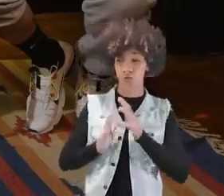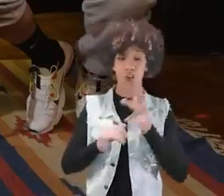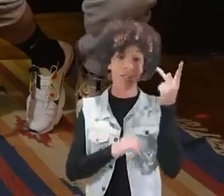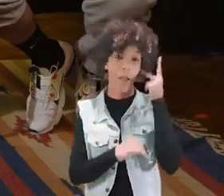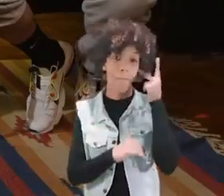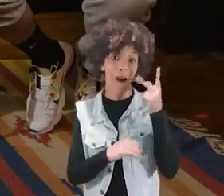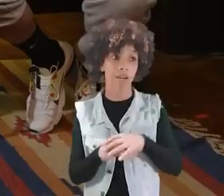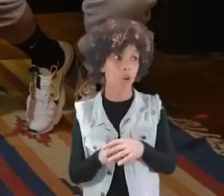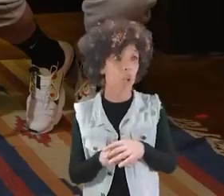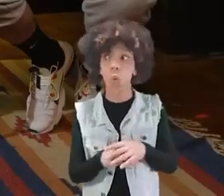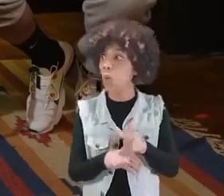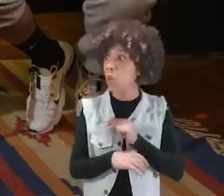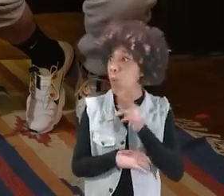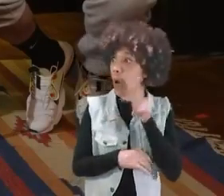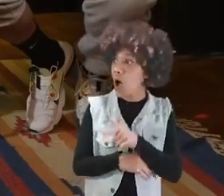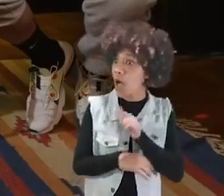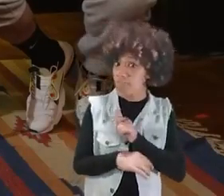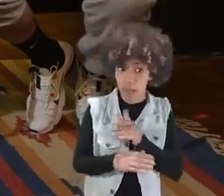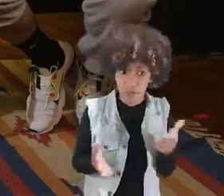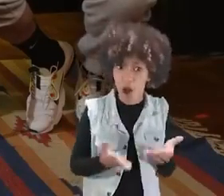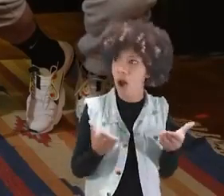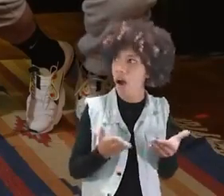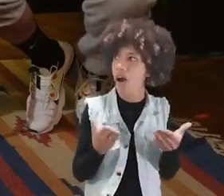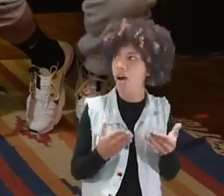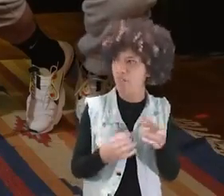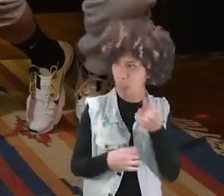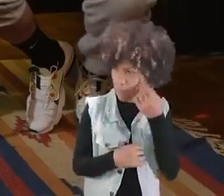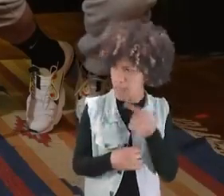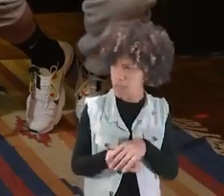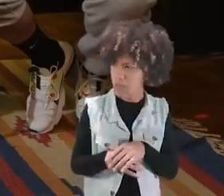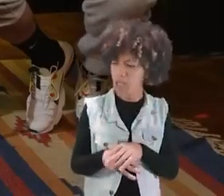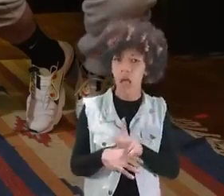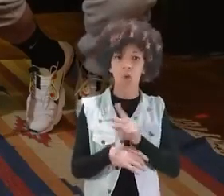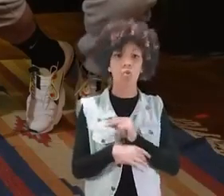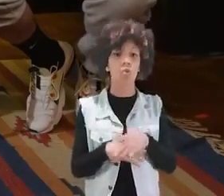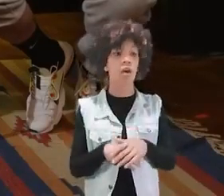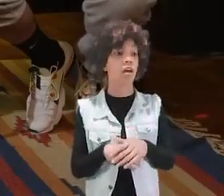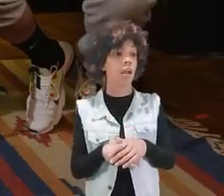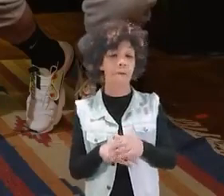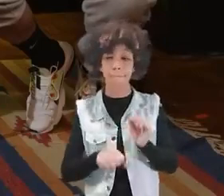de São Paulo pô tu acha que TV tipo uma inspiração vocês têm esse pensamento